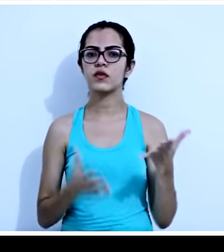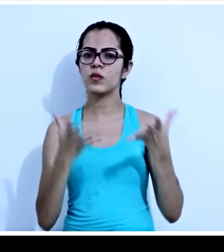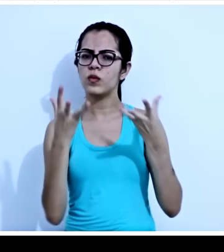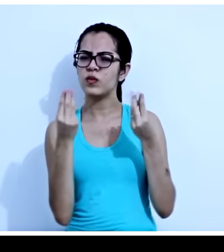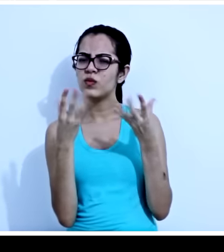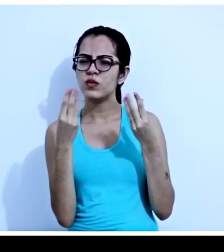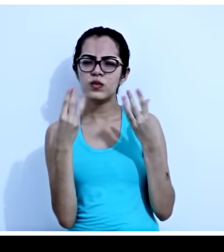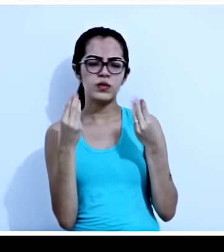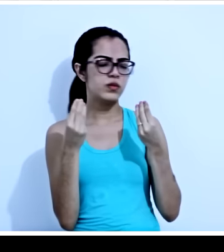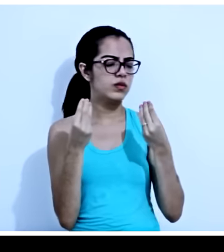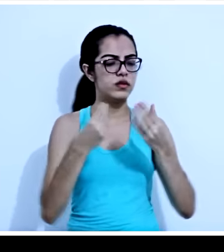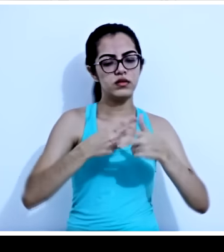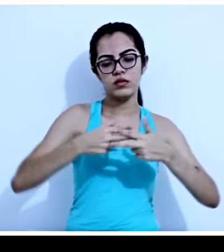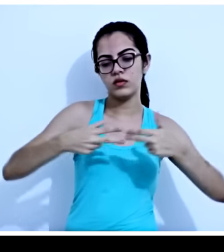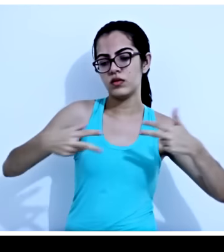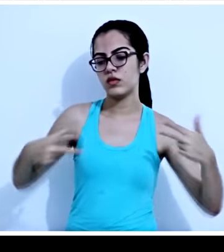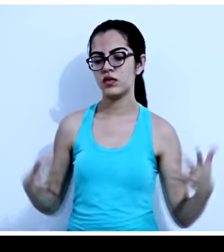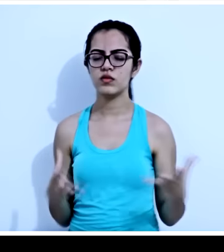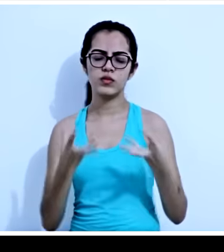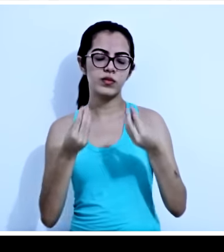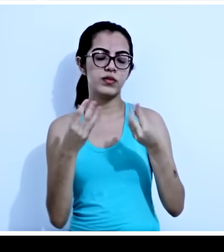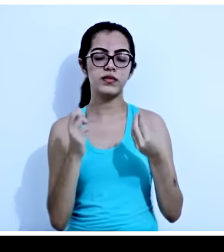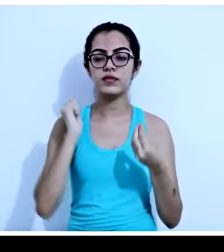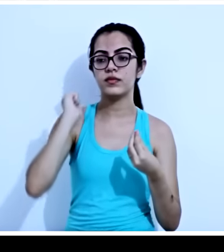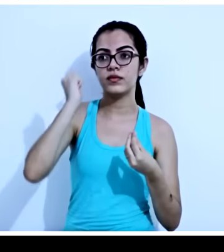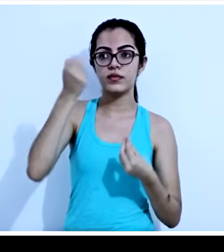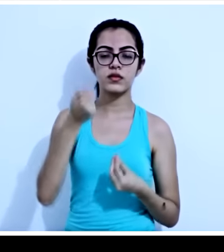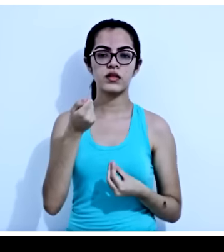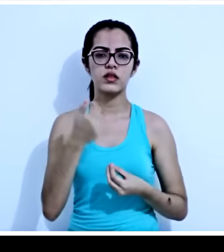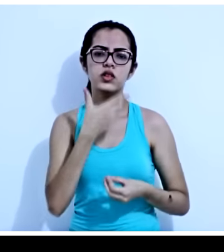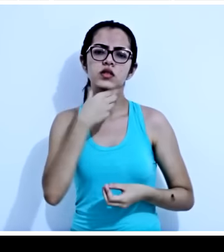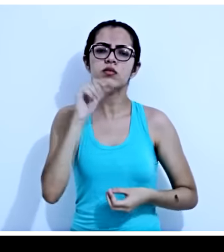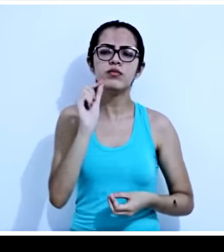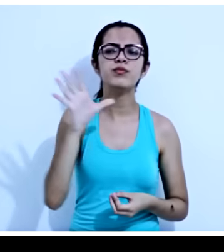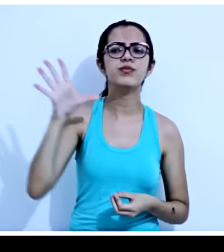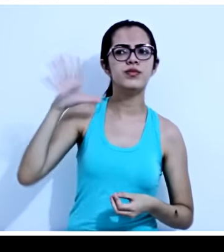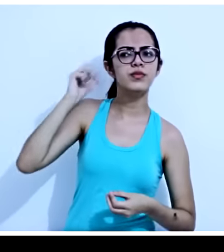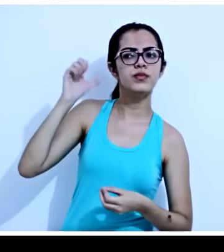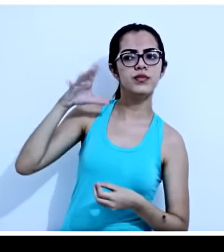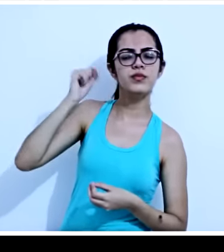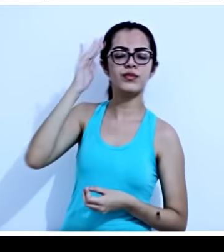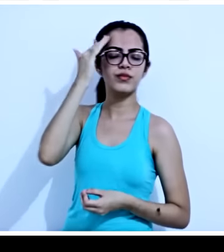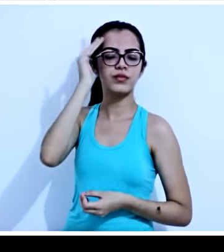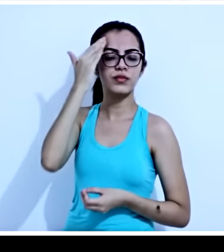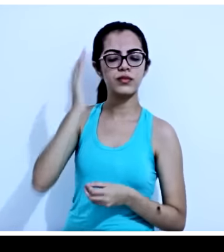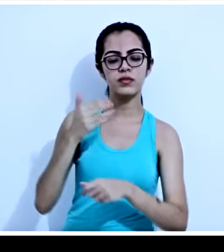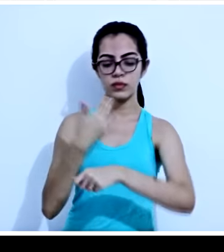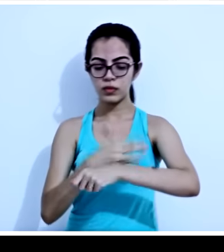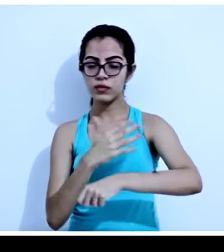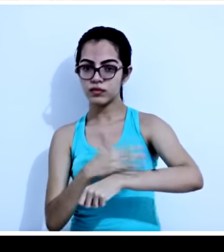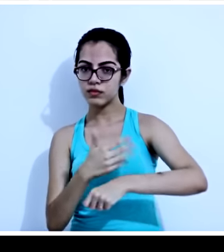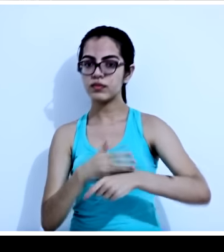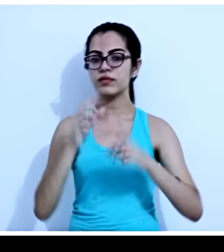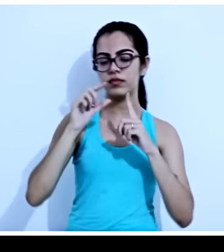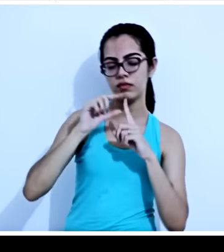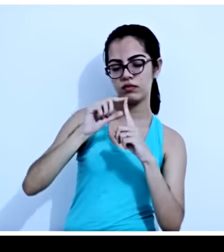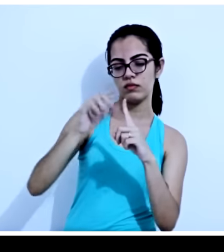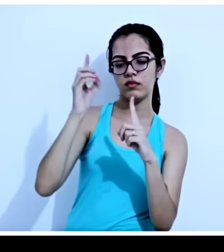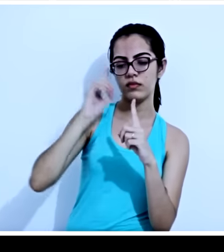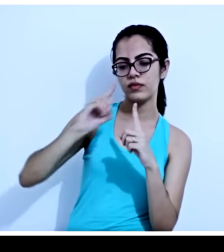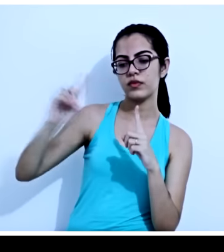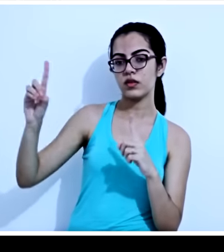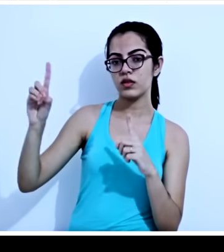várias experiências e agora ele diz: aquele que ouve estas minhas palavras e as pratica é como